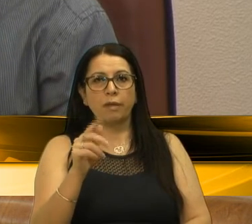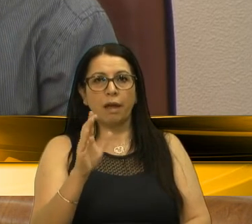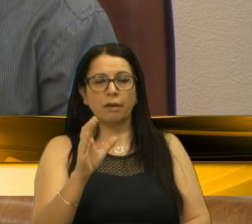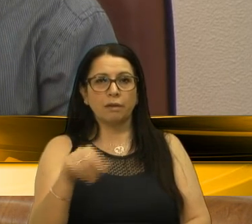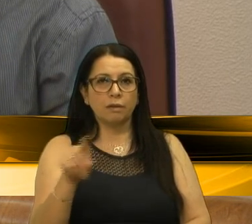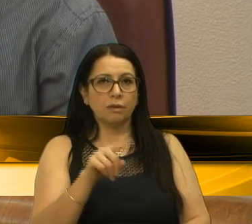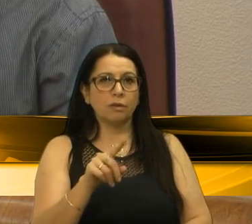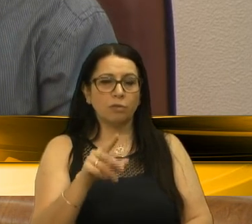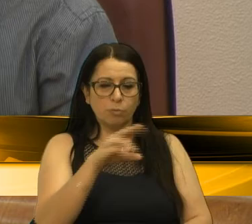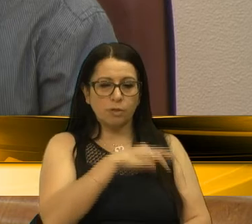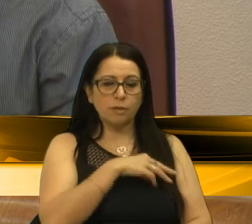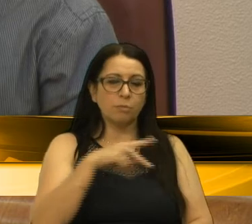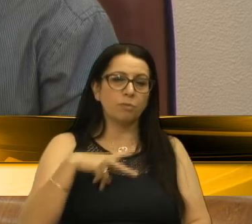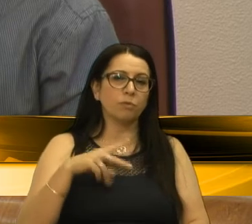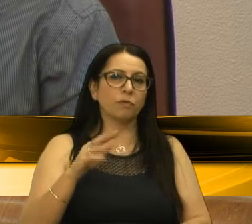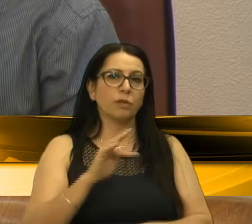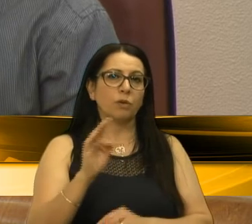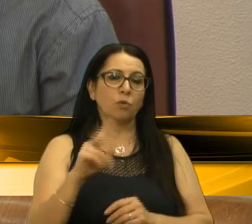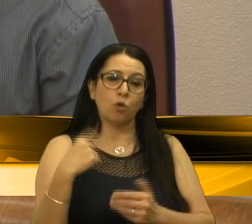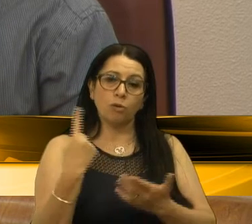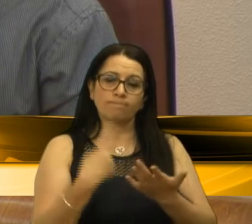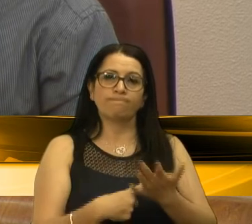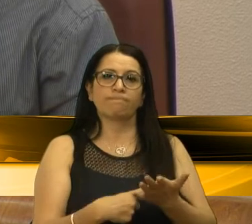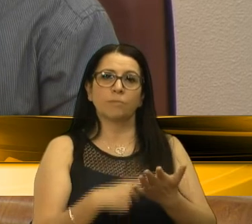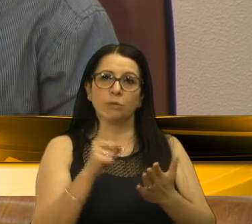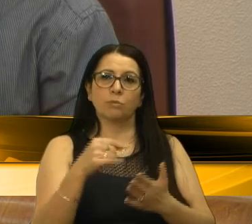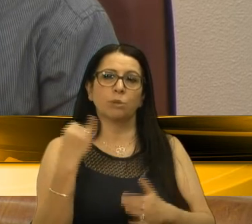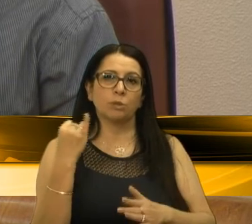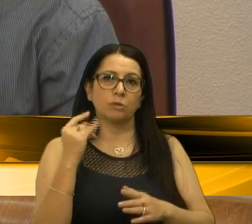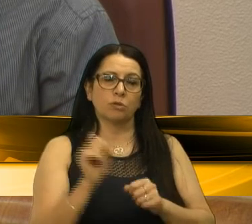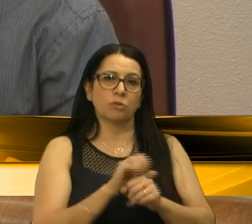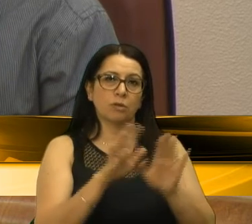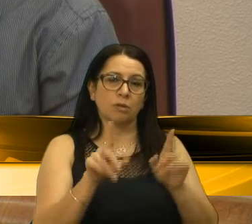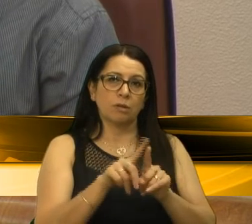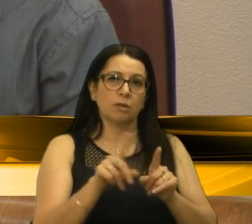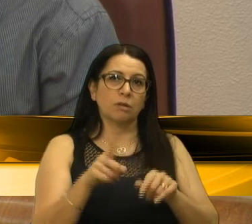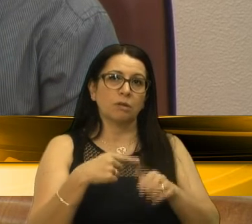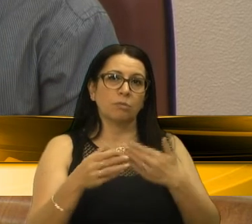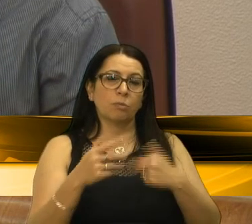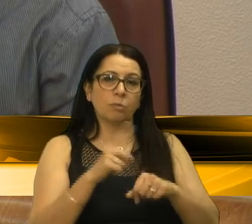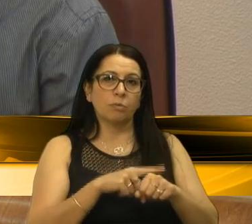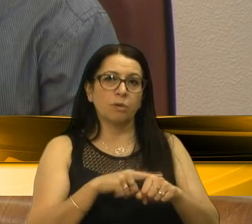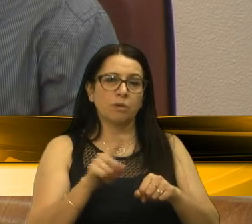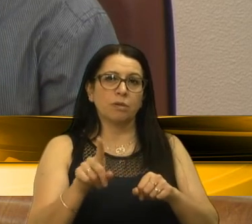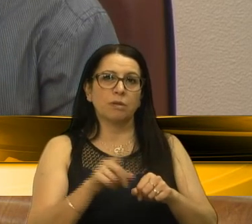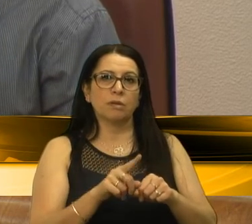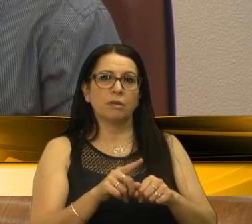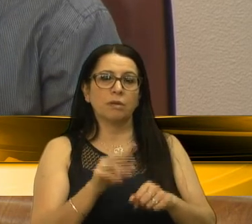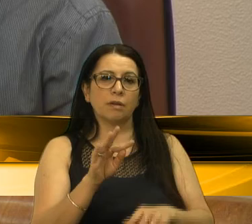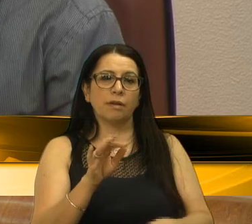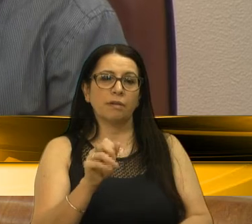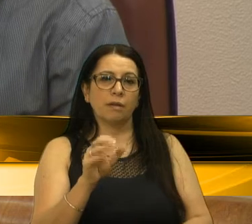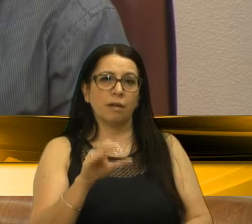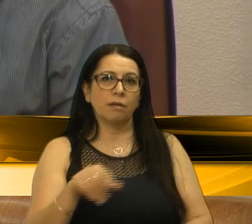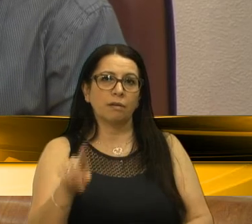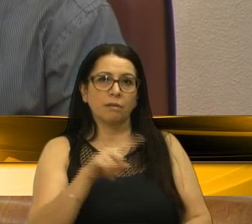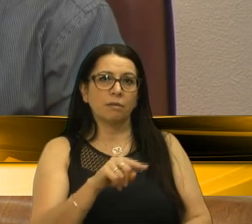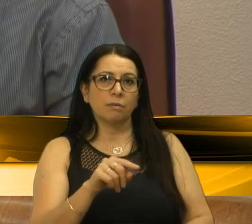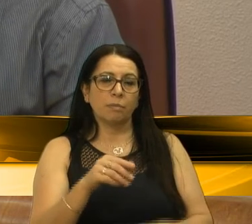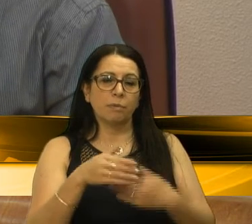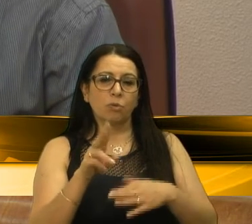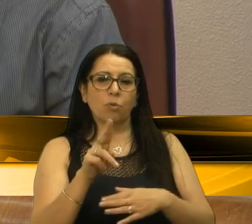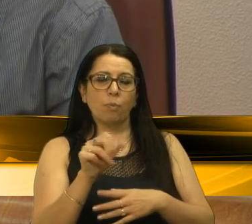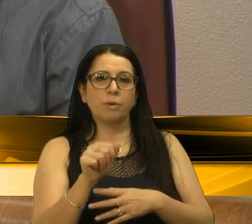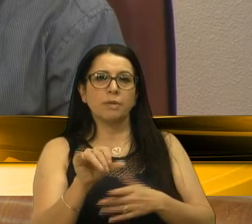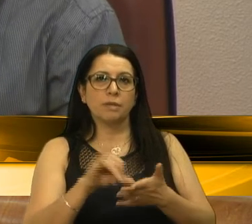Federal, onde nós nos comprometemos. Isto é importante também deixar claro. Em nenhum momento a administração municipal firmou um TAC para a abertura da UPA Central em Caxias do